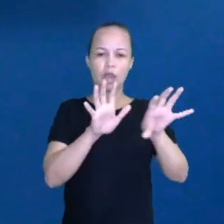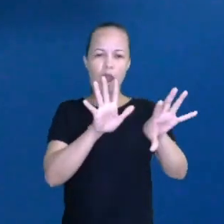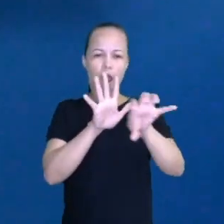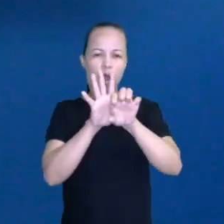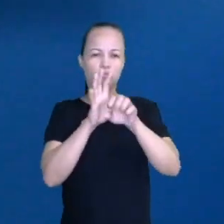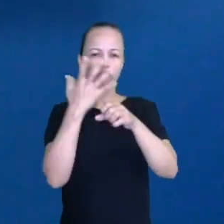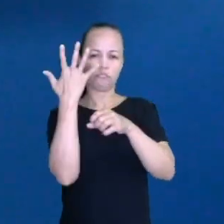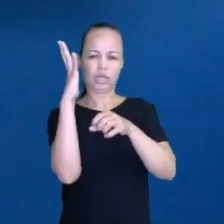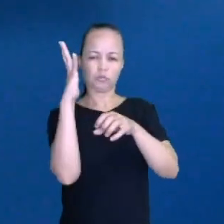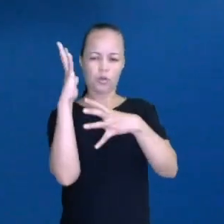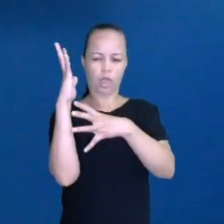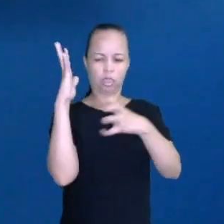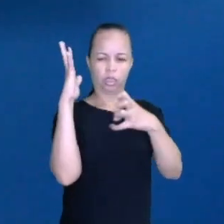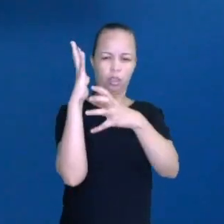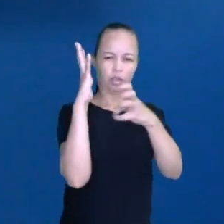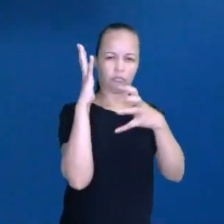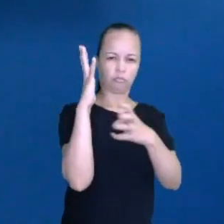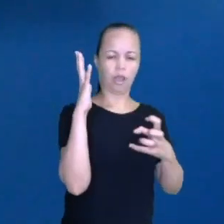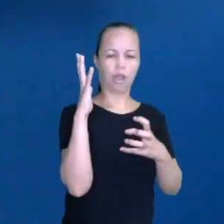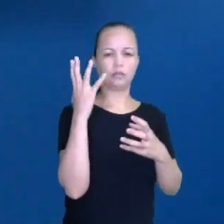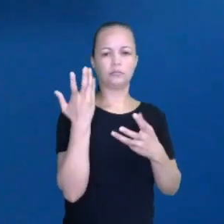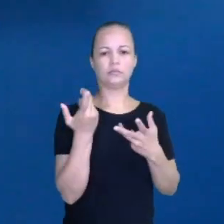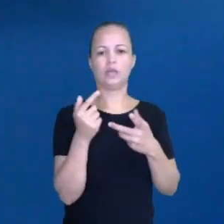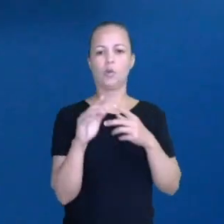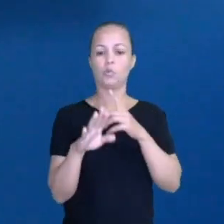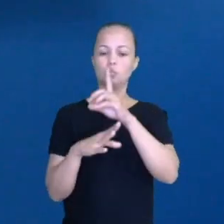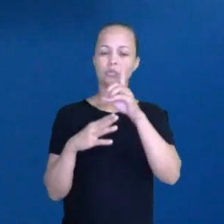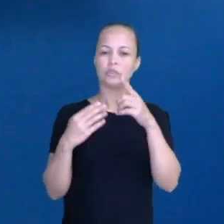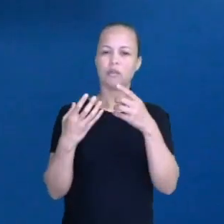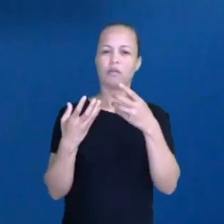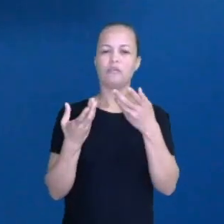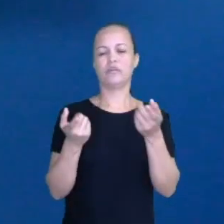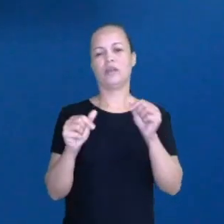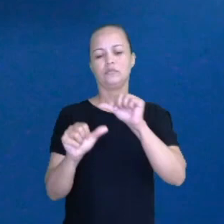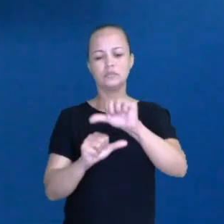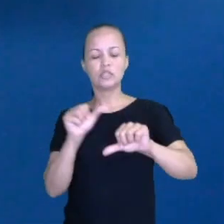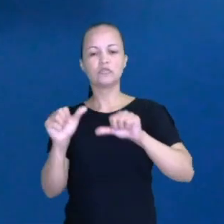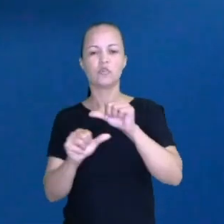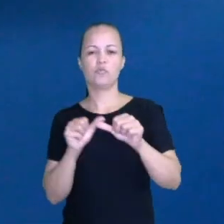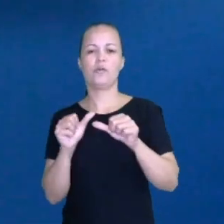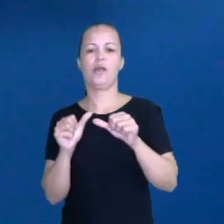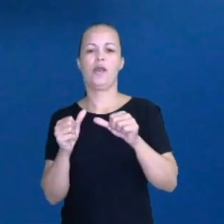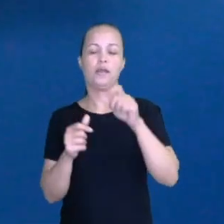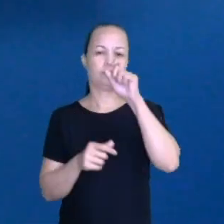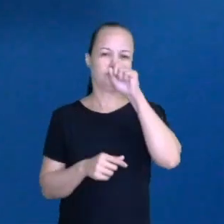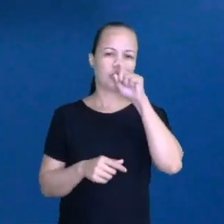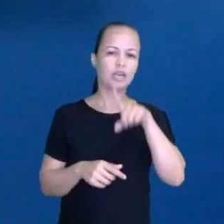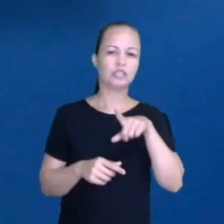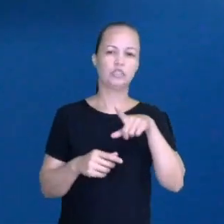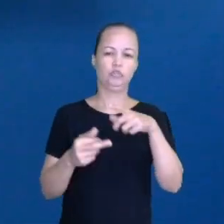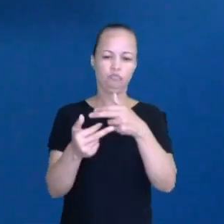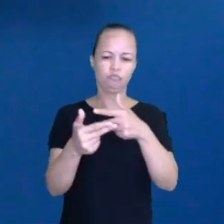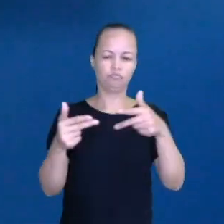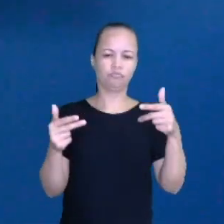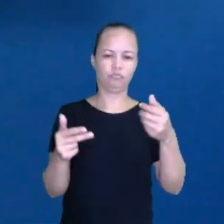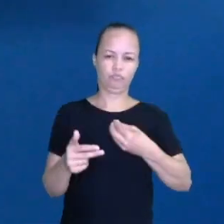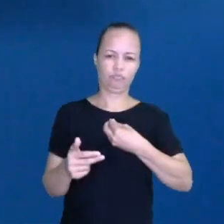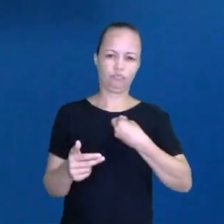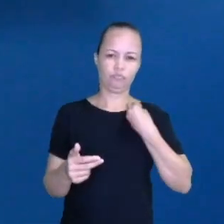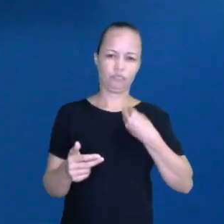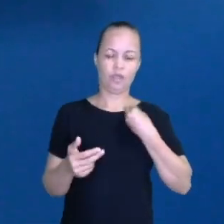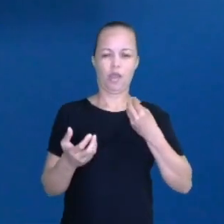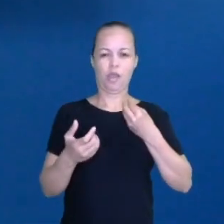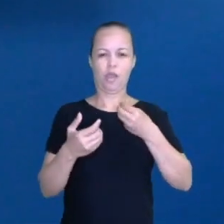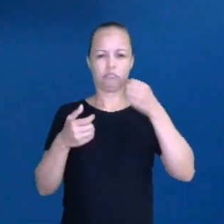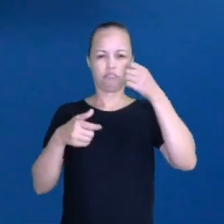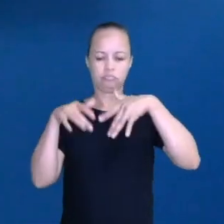nossa veste, para a nossa vida, para a gente viver, um dia vai virar resíduo, um dia vai virar lixo. E a gente precisa ter muito cuidado